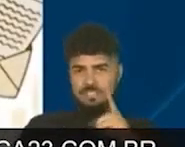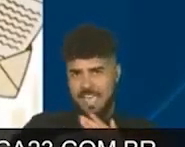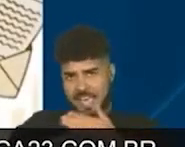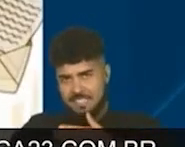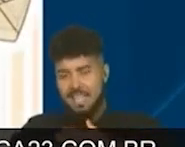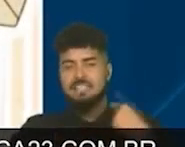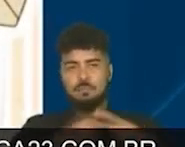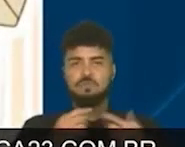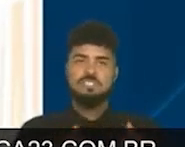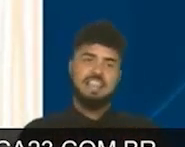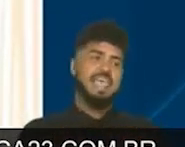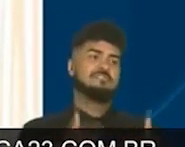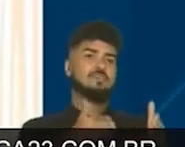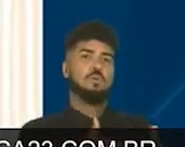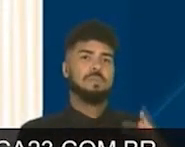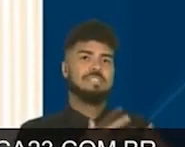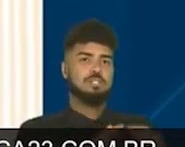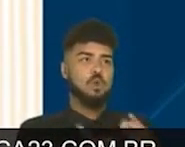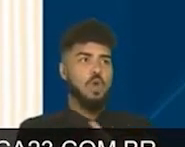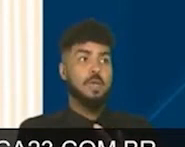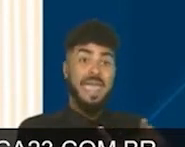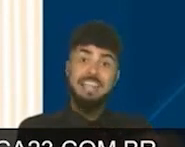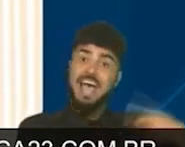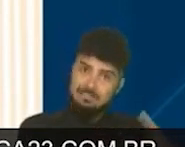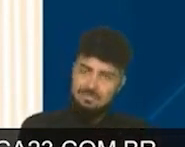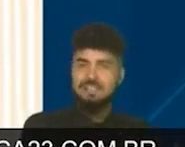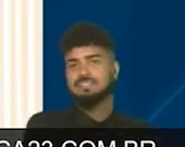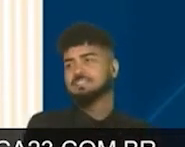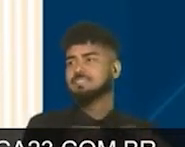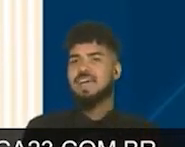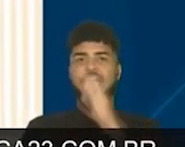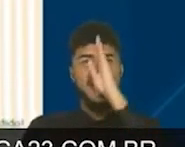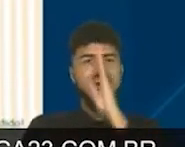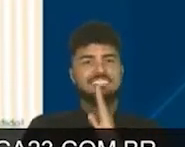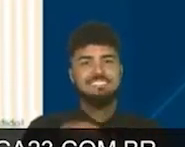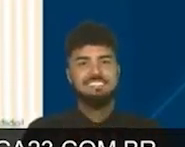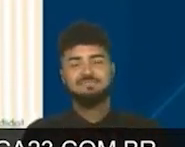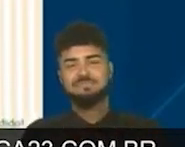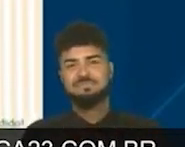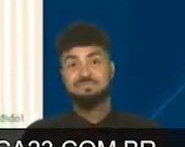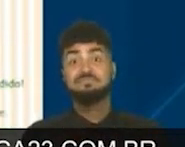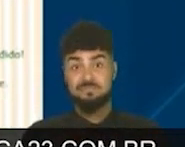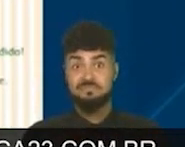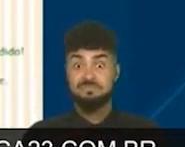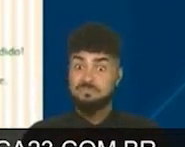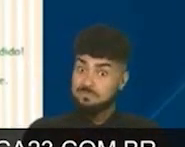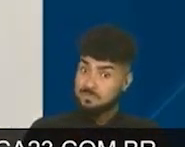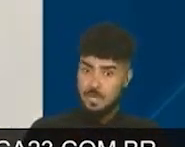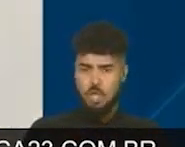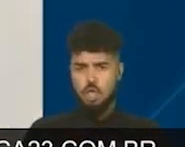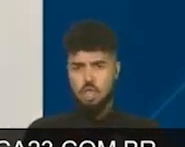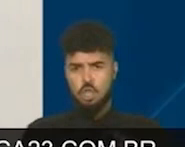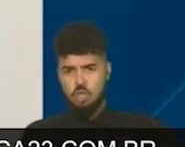é só levar o presente. A empresa se compromete a entregar gratuitamente na casa da criança. É o nosso negócio, a nossa